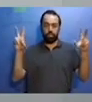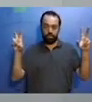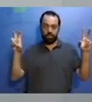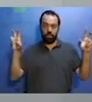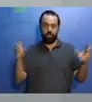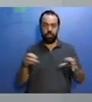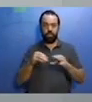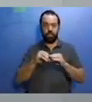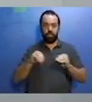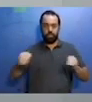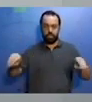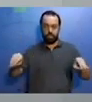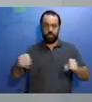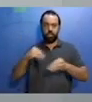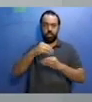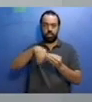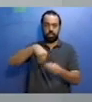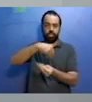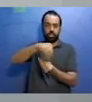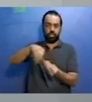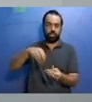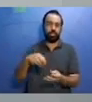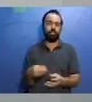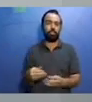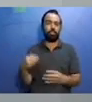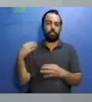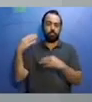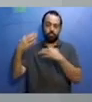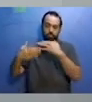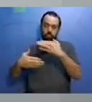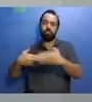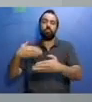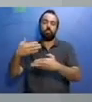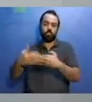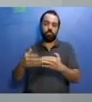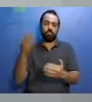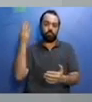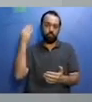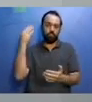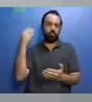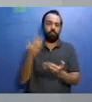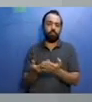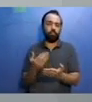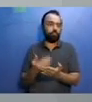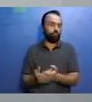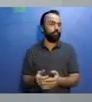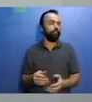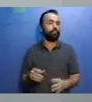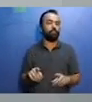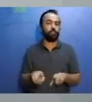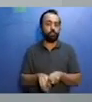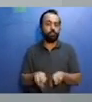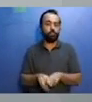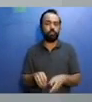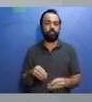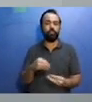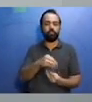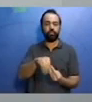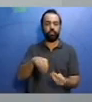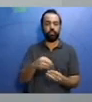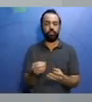heterogêneas, que é uma continuação da nossa aula anterior, e vamos falar também sobre as misturas